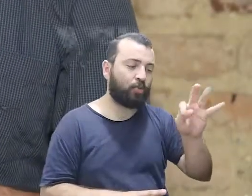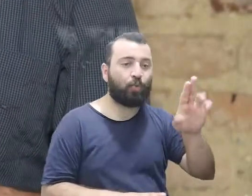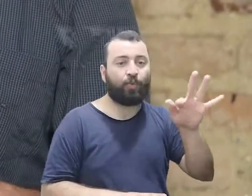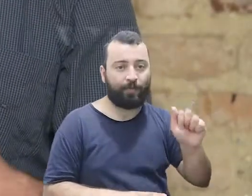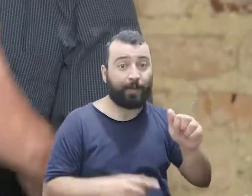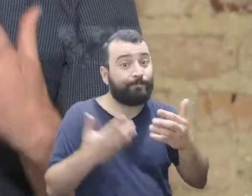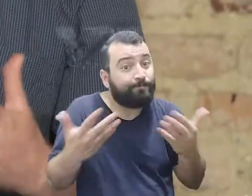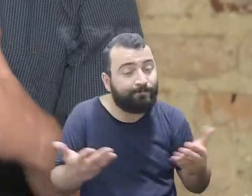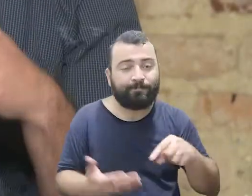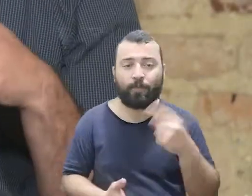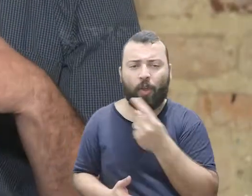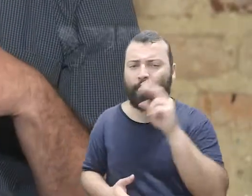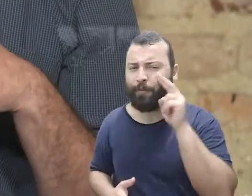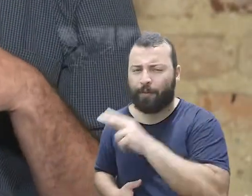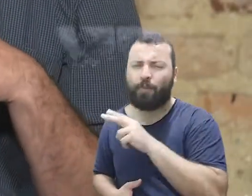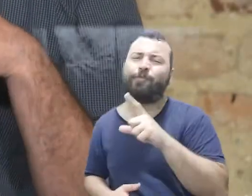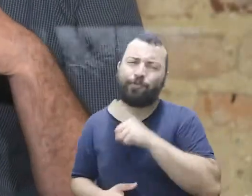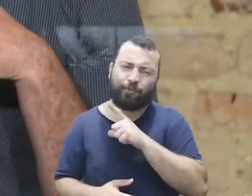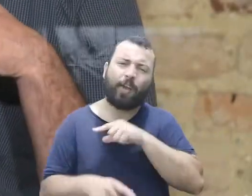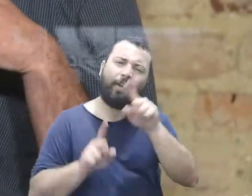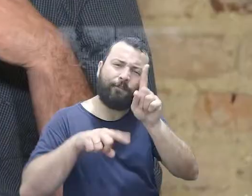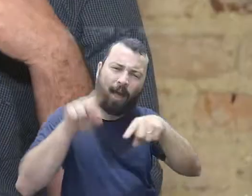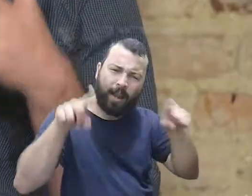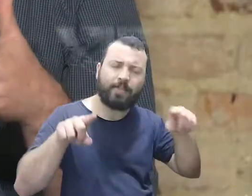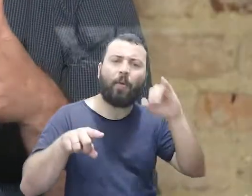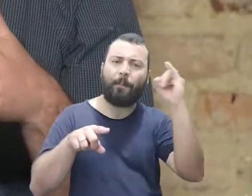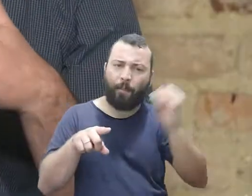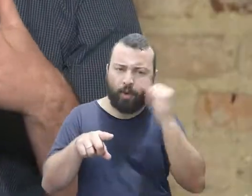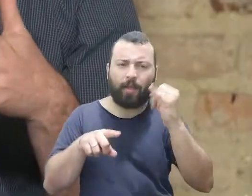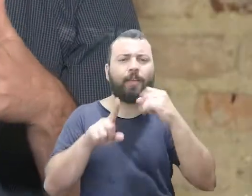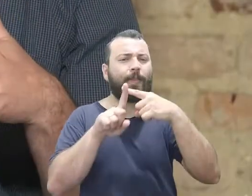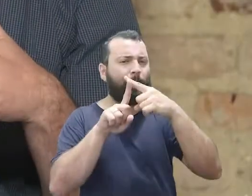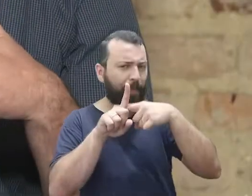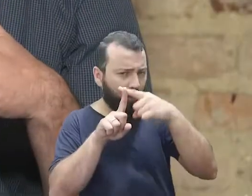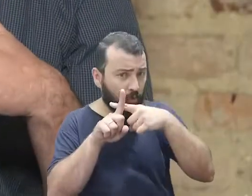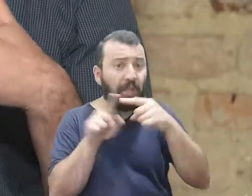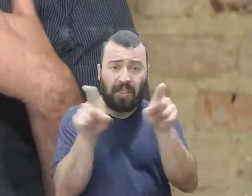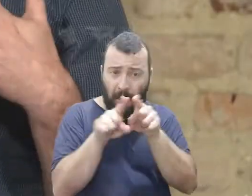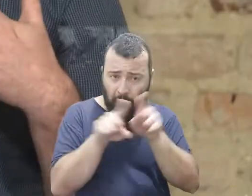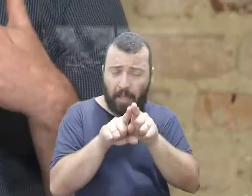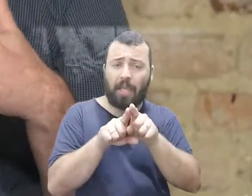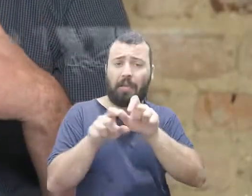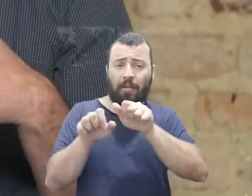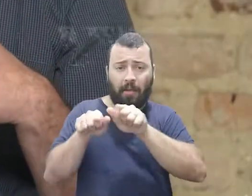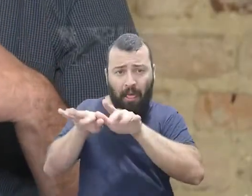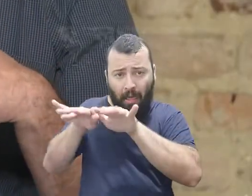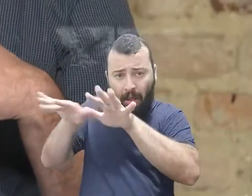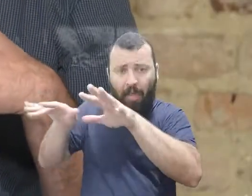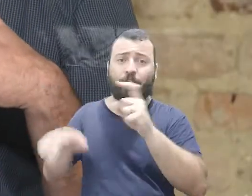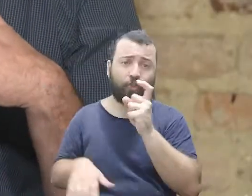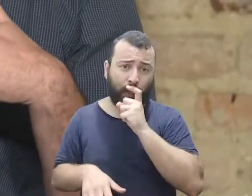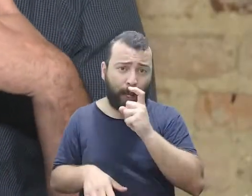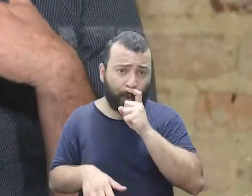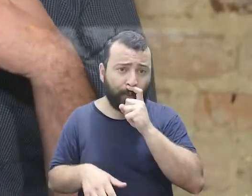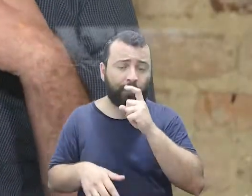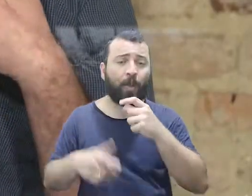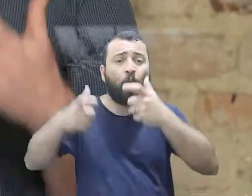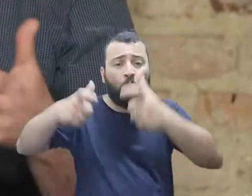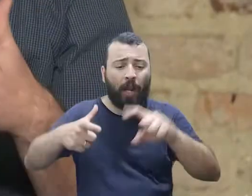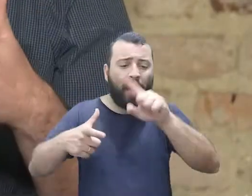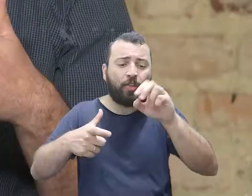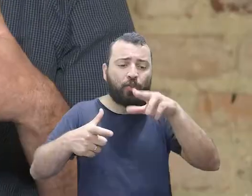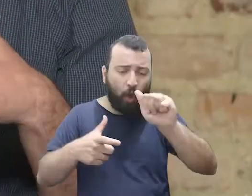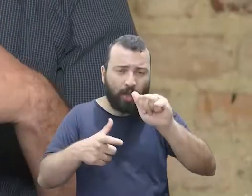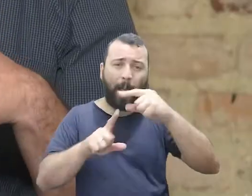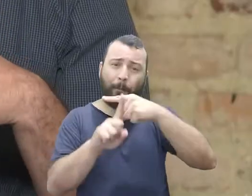Bom, então, como a gente viu, eu tenho variações muito importantes de temperatura, inclusive de cobertura de gelo sobre as